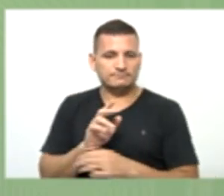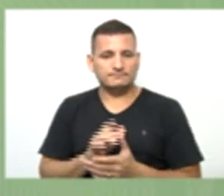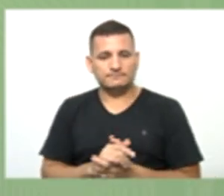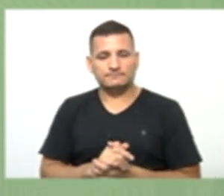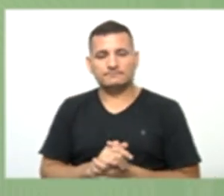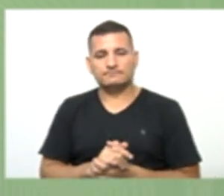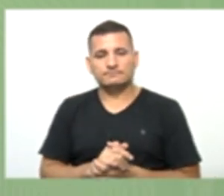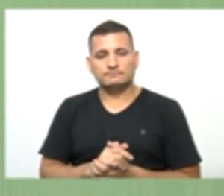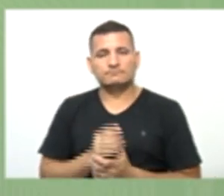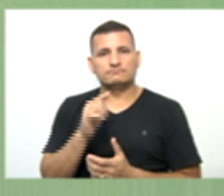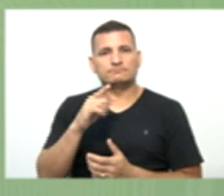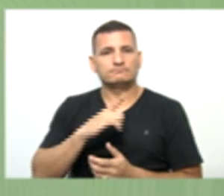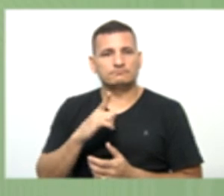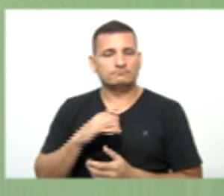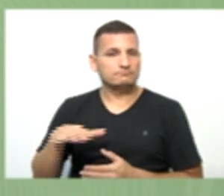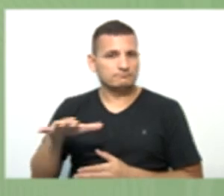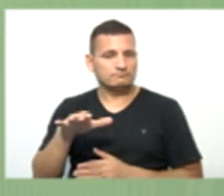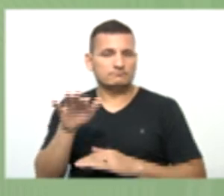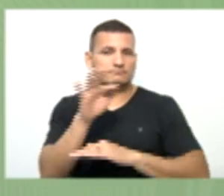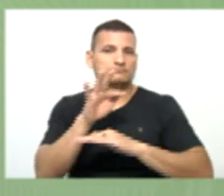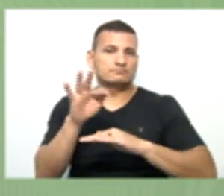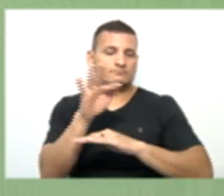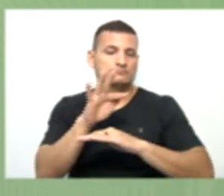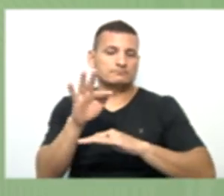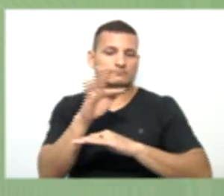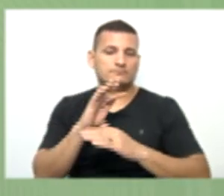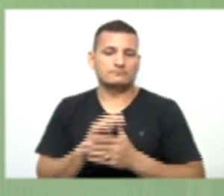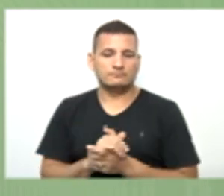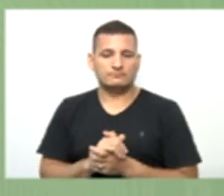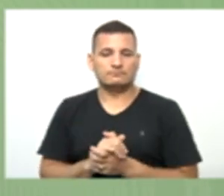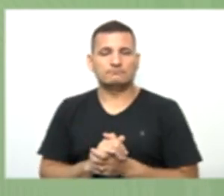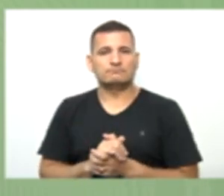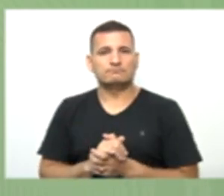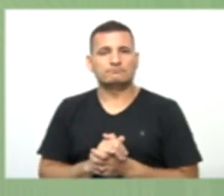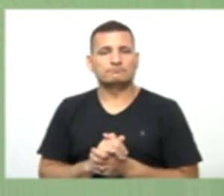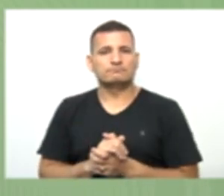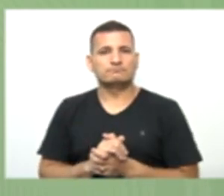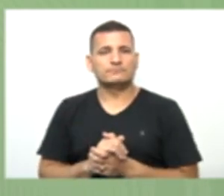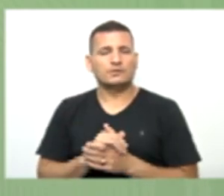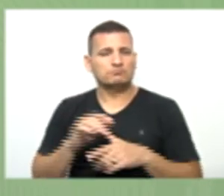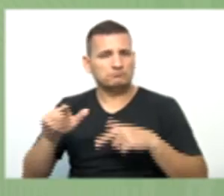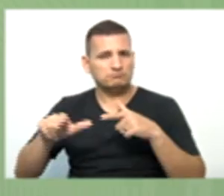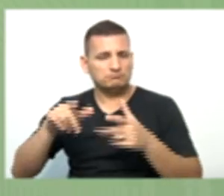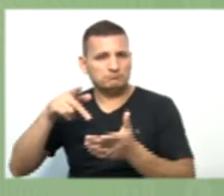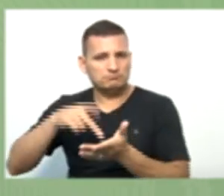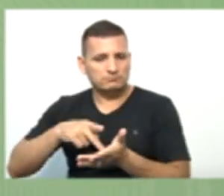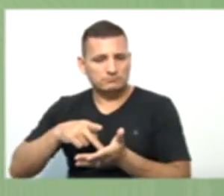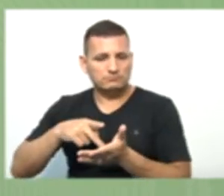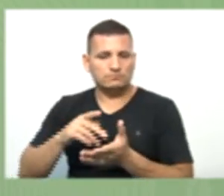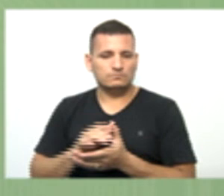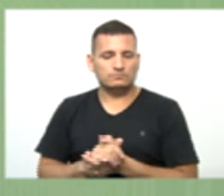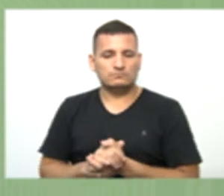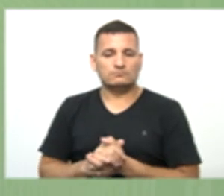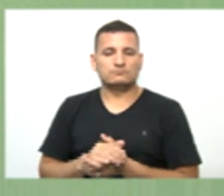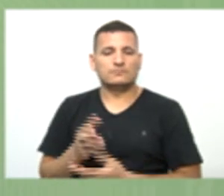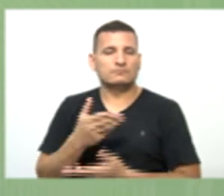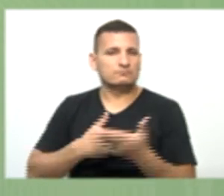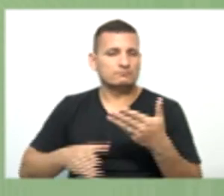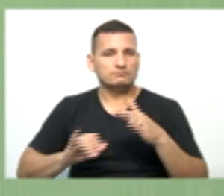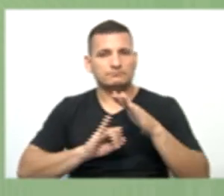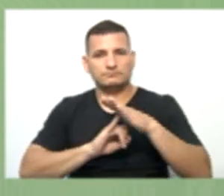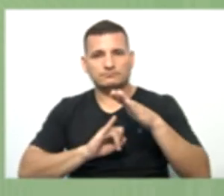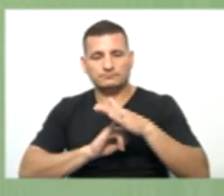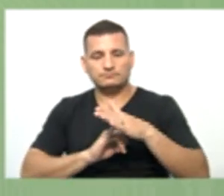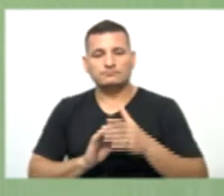caracteriza por um ambiente formal, por situações reais, por relações interinstitucionais